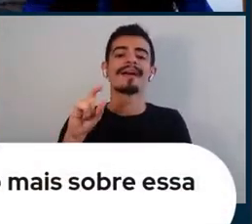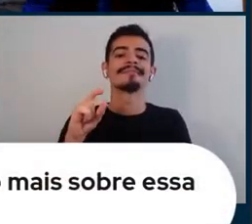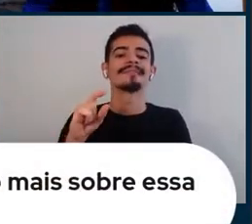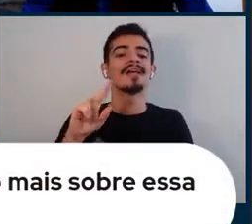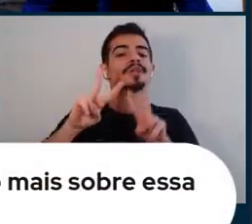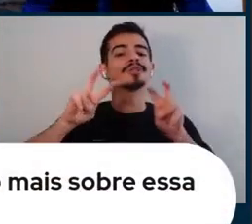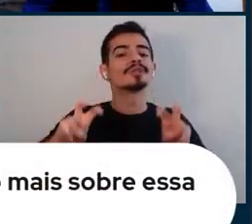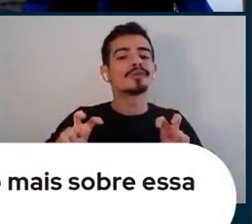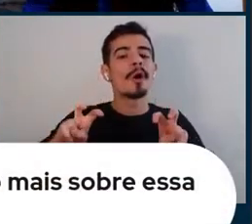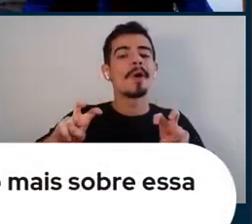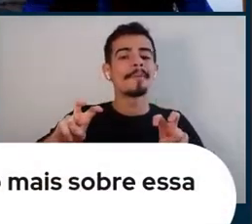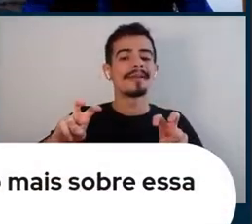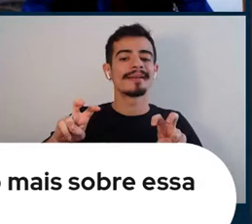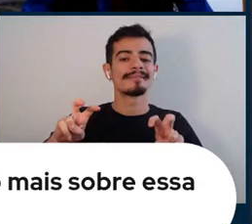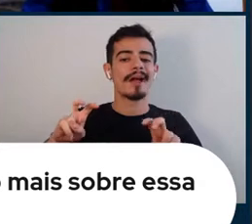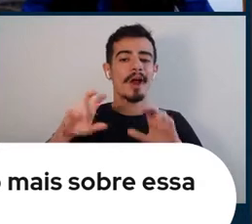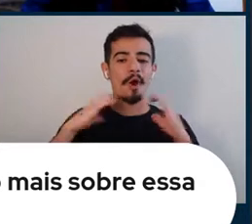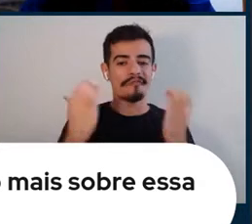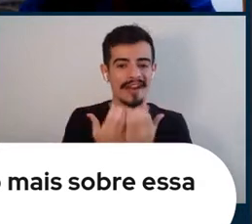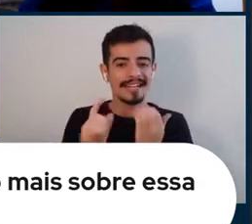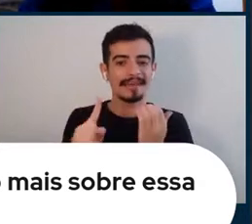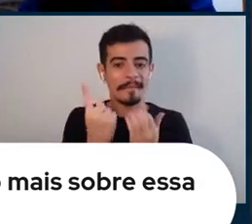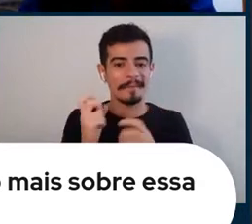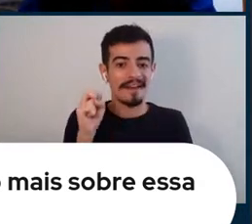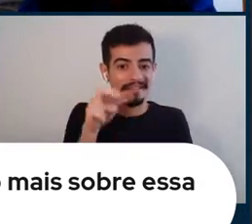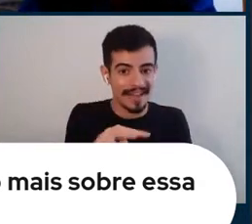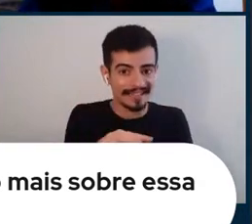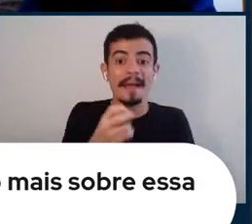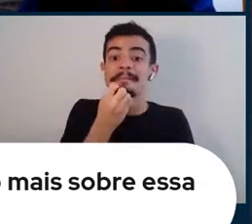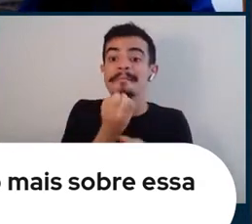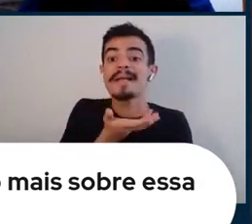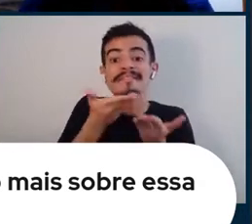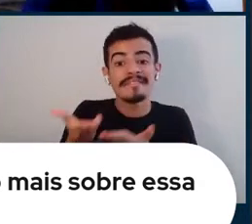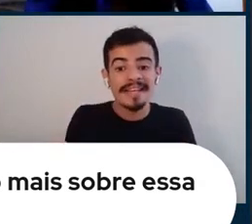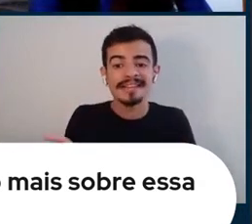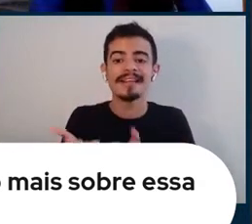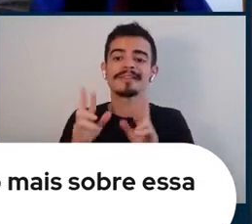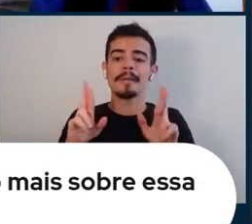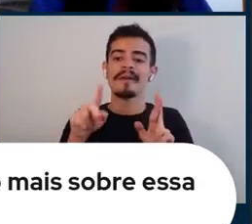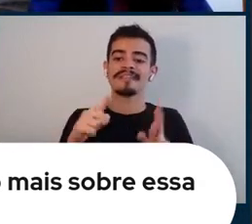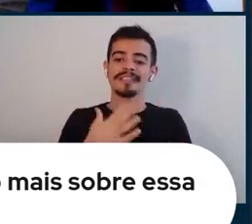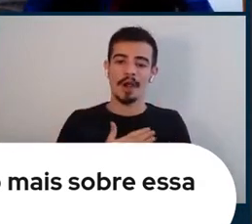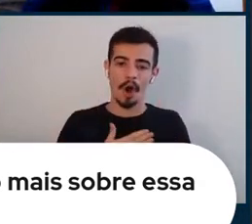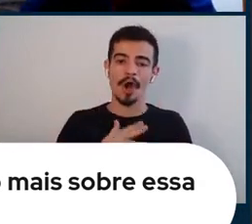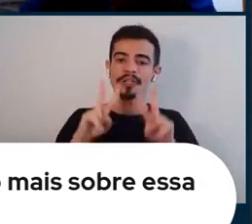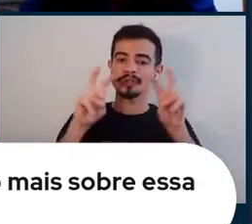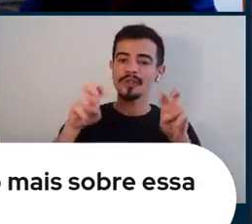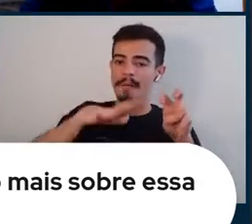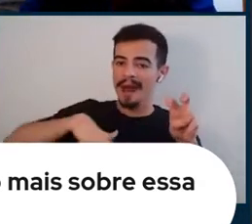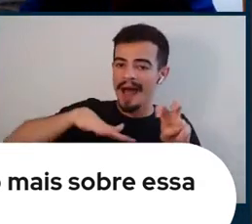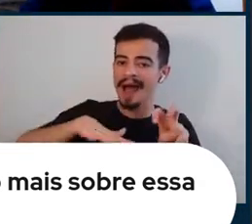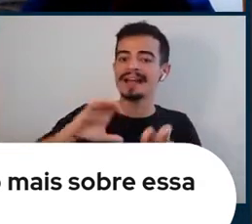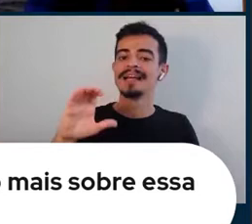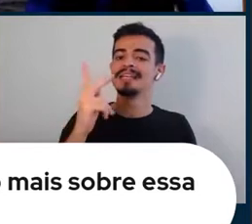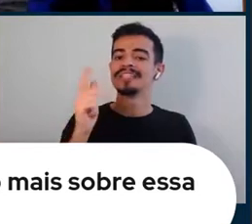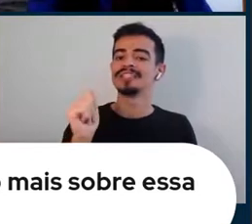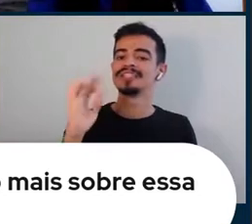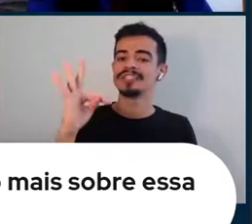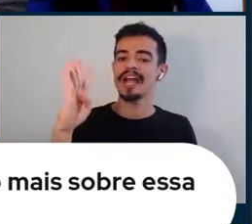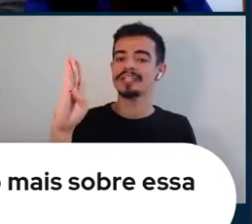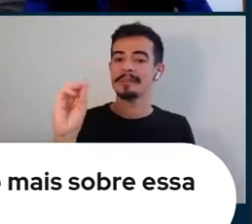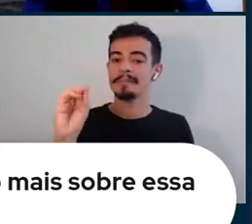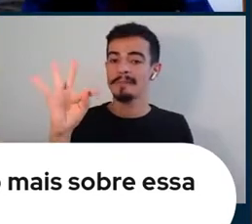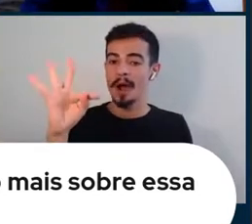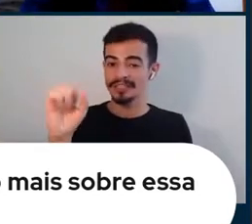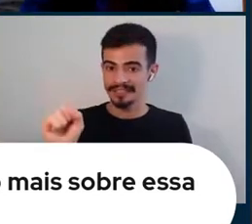tema. Então, bem-vinda, Jade, espero que você goste do mundo de chatbots. É muito diferente de tudo que eu já trabalhei, só